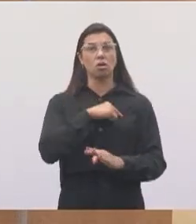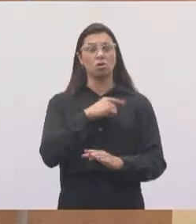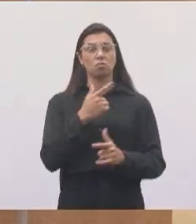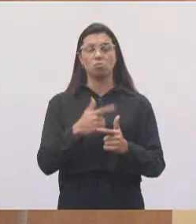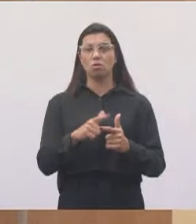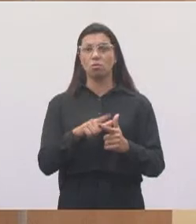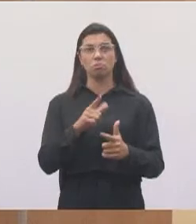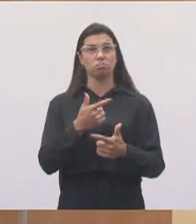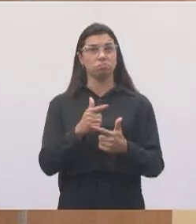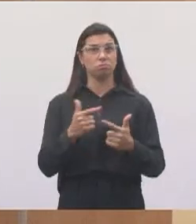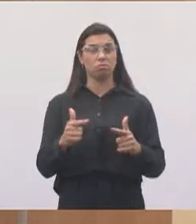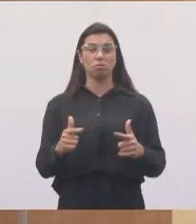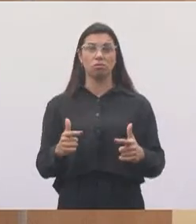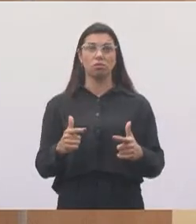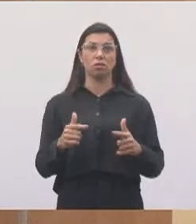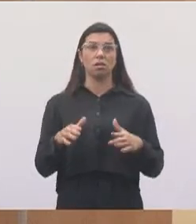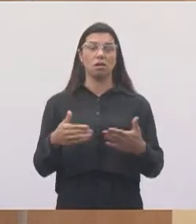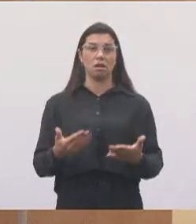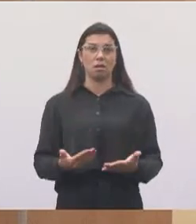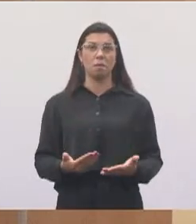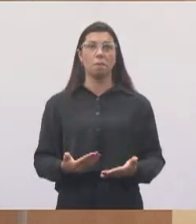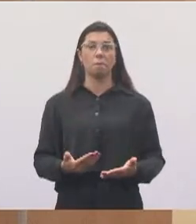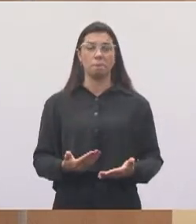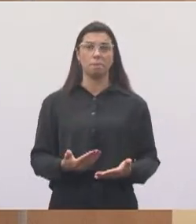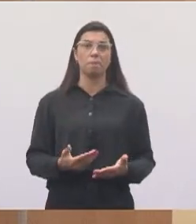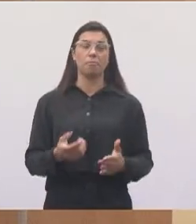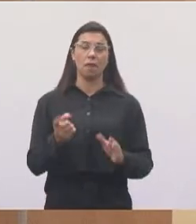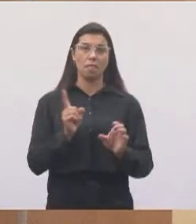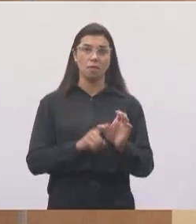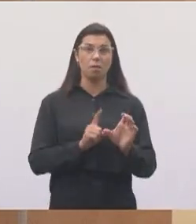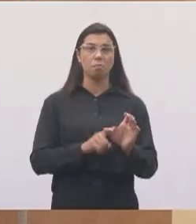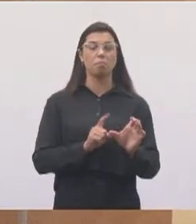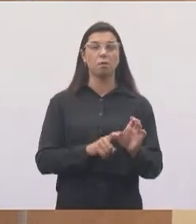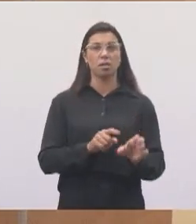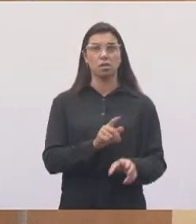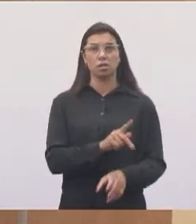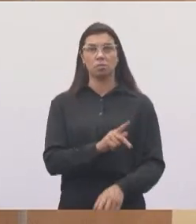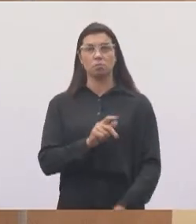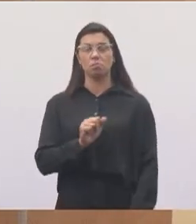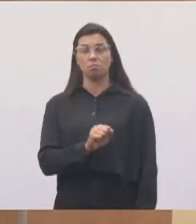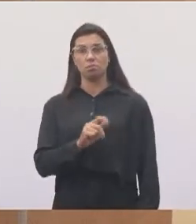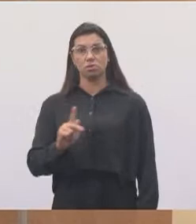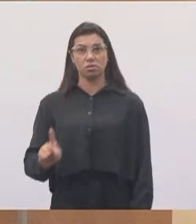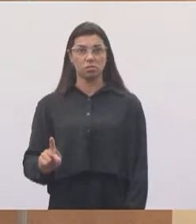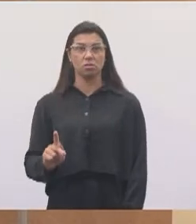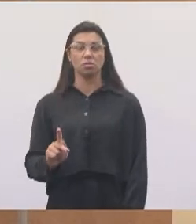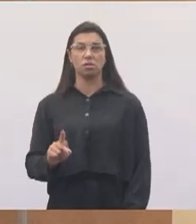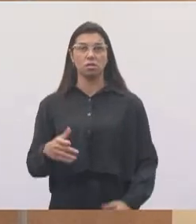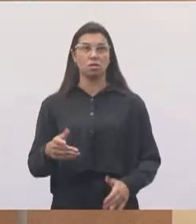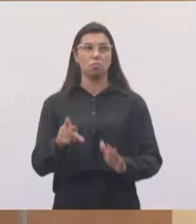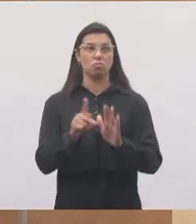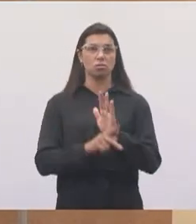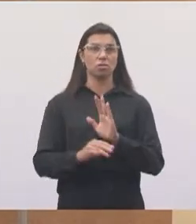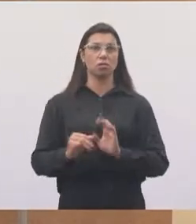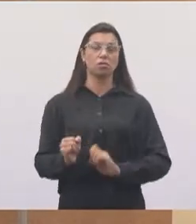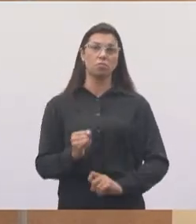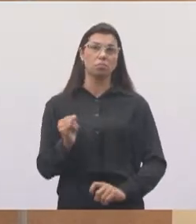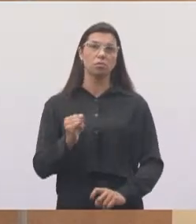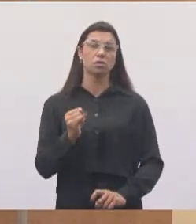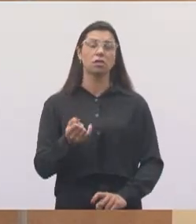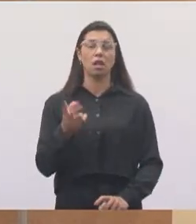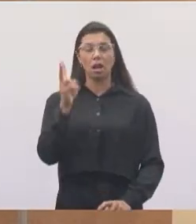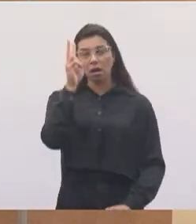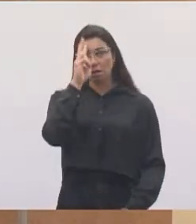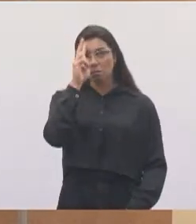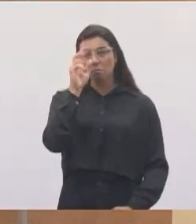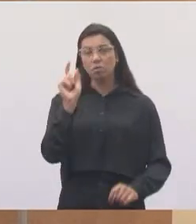problema aí os possíveis, que depende da aposentadoria do IPMJ, projeto importante. Vale lembrar também